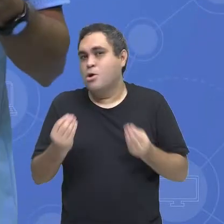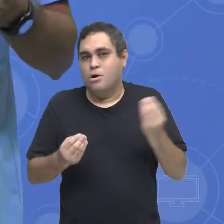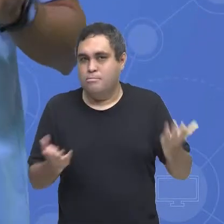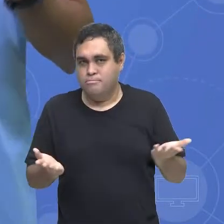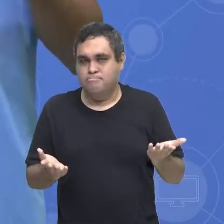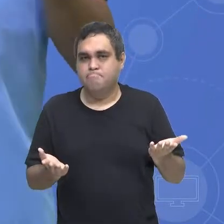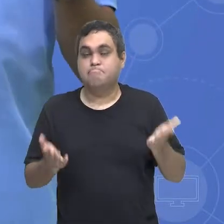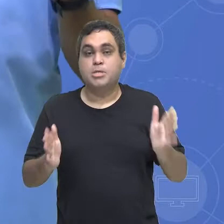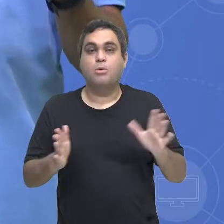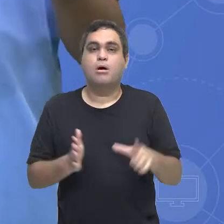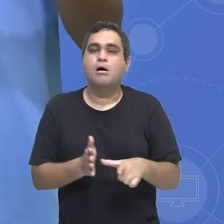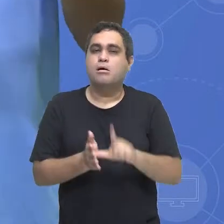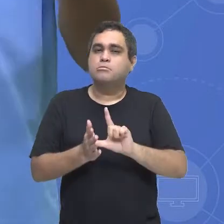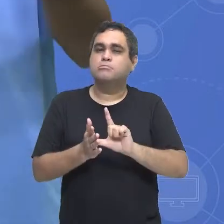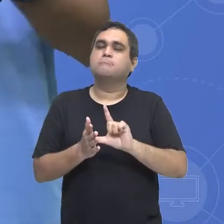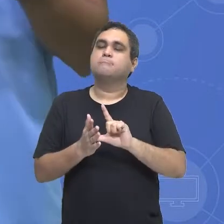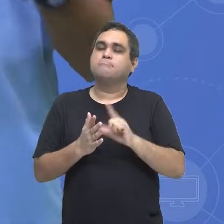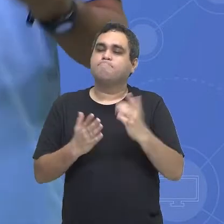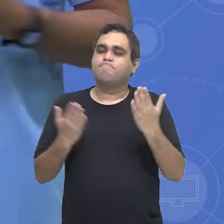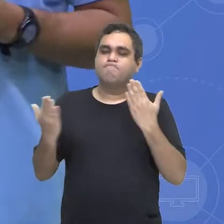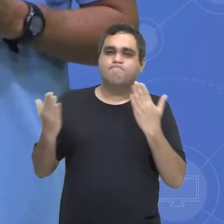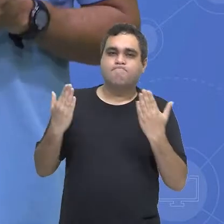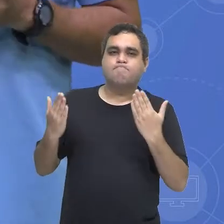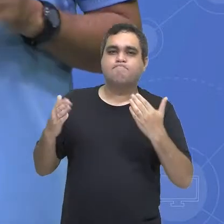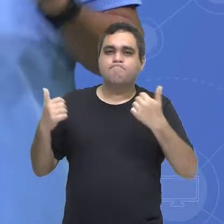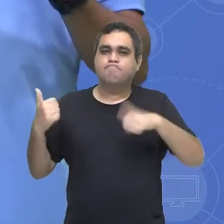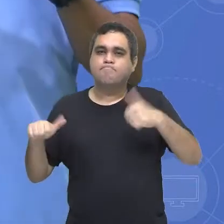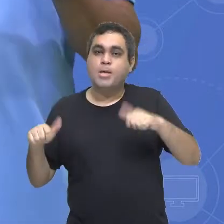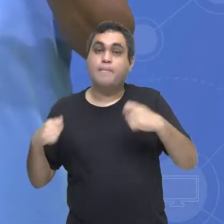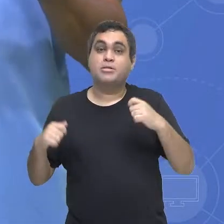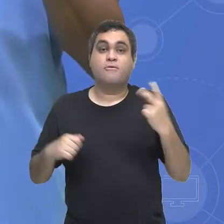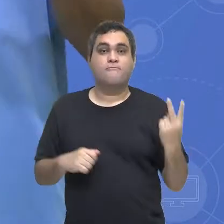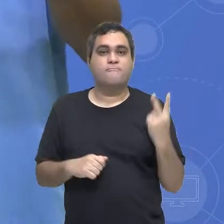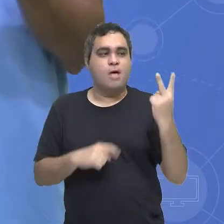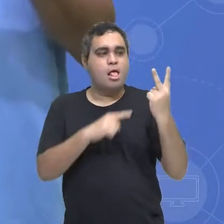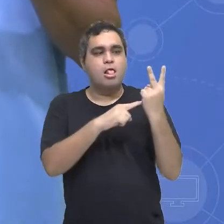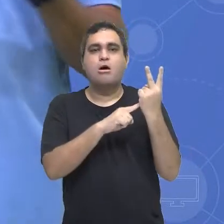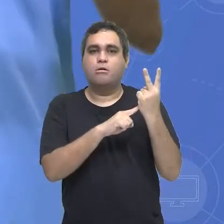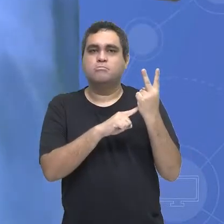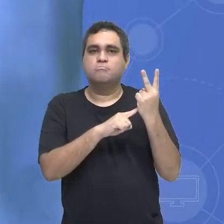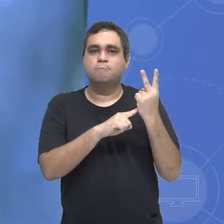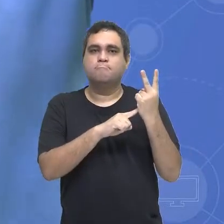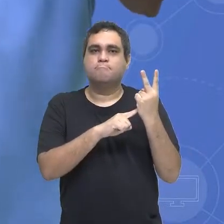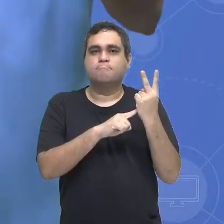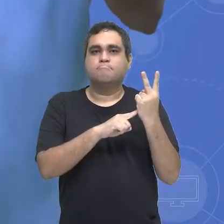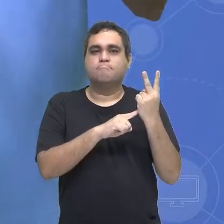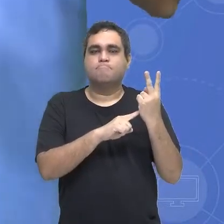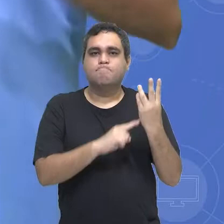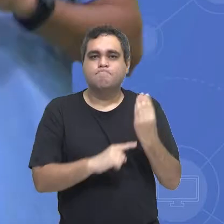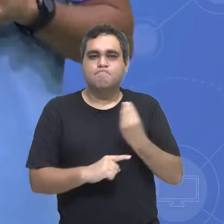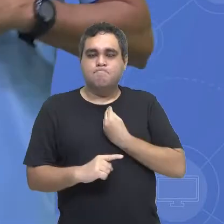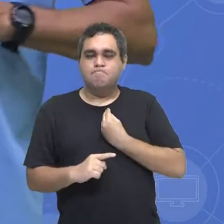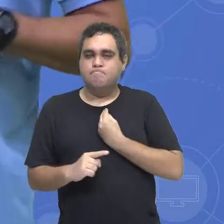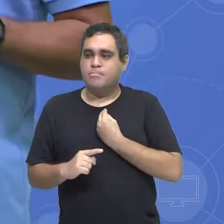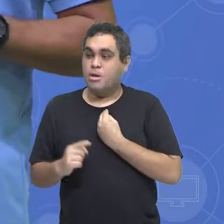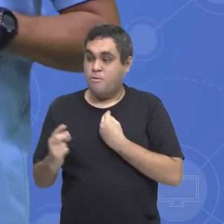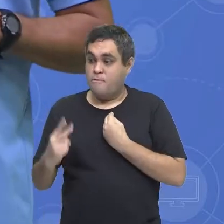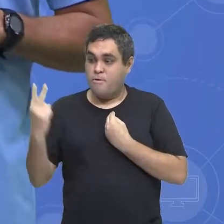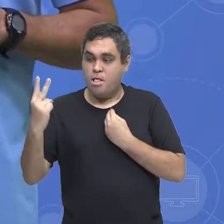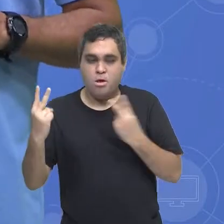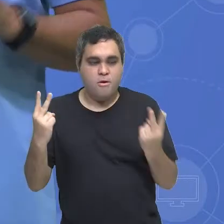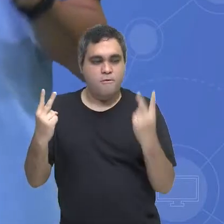essa decisão, eu tenho que atribuir alguns valores. E eu acabo atribuindo valores diferentes para cada uma